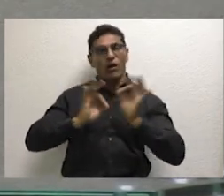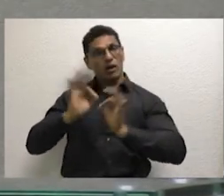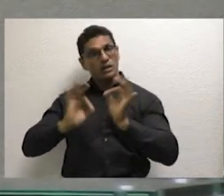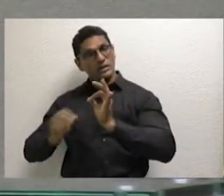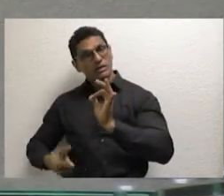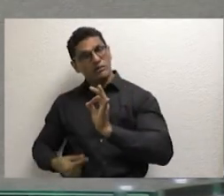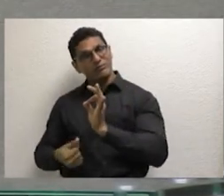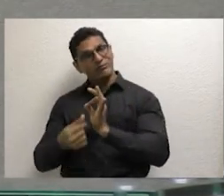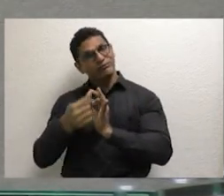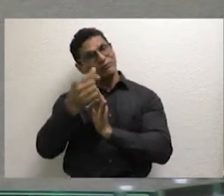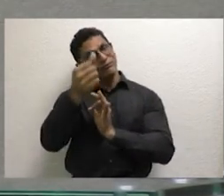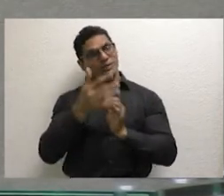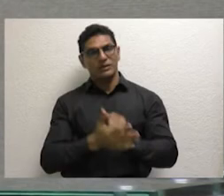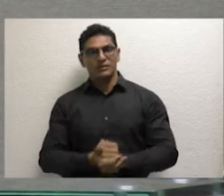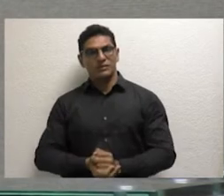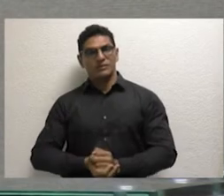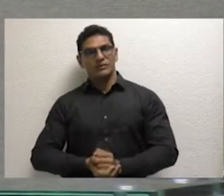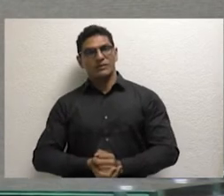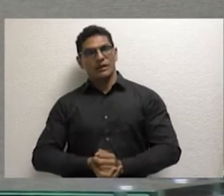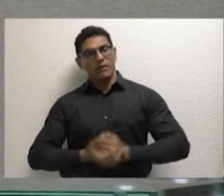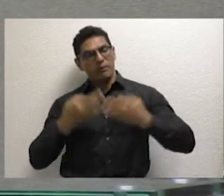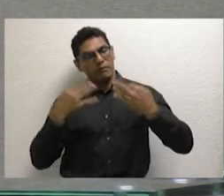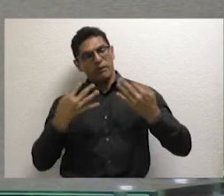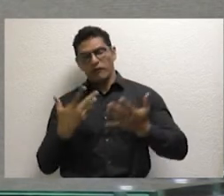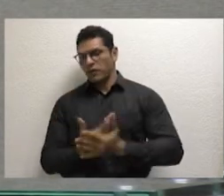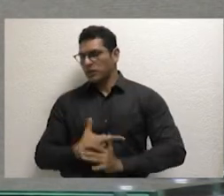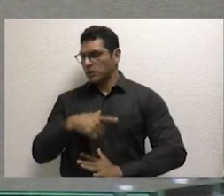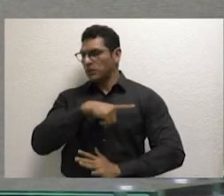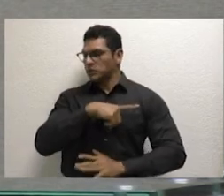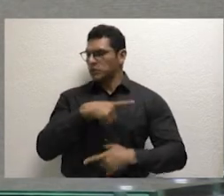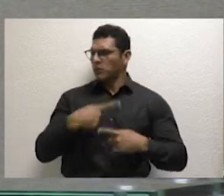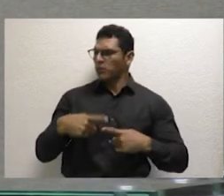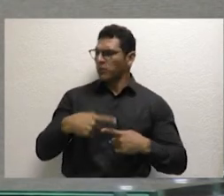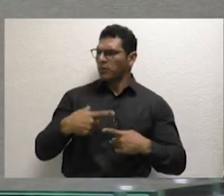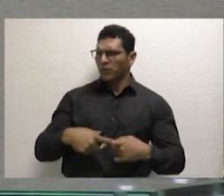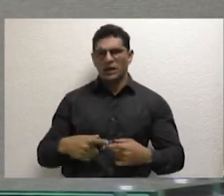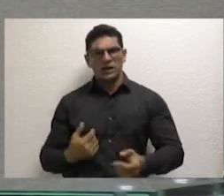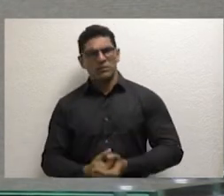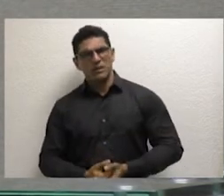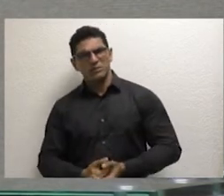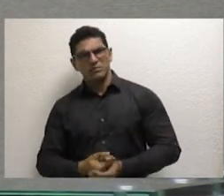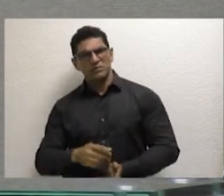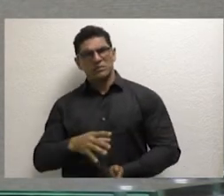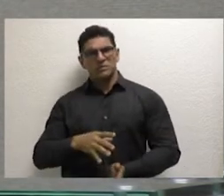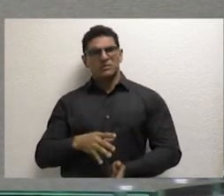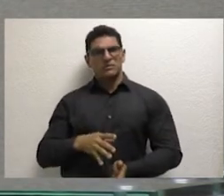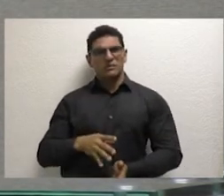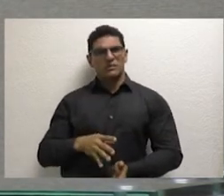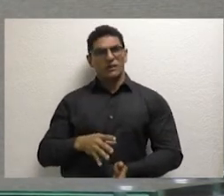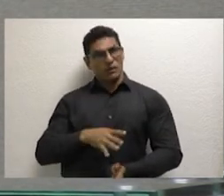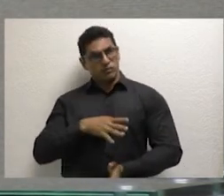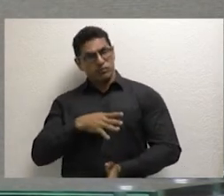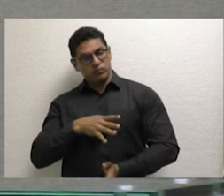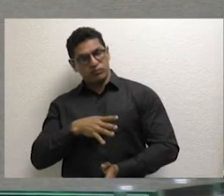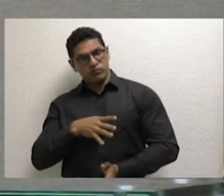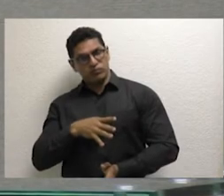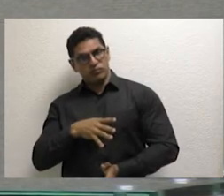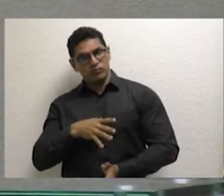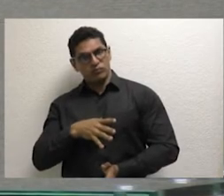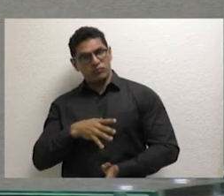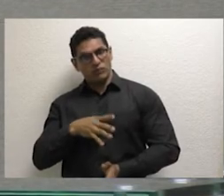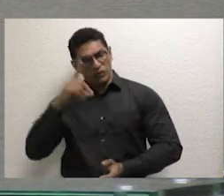nós temos um grande gargalo hoje um grande desafio que vai com certeza